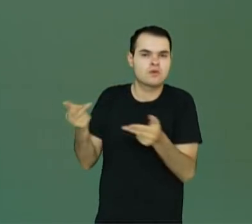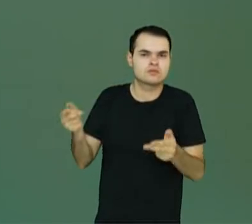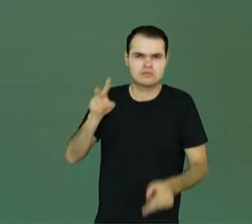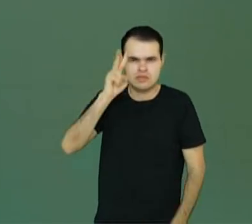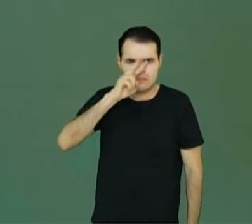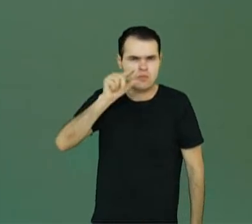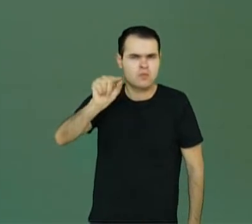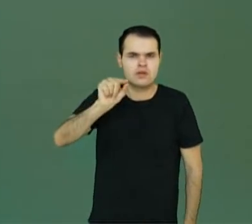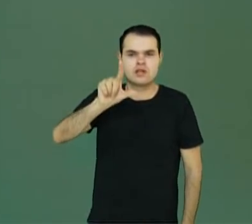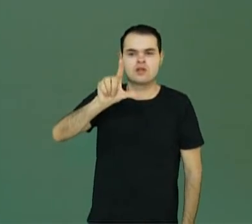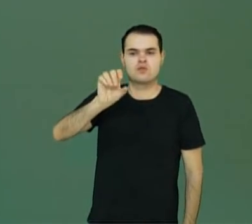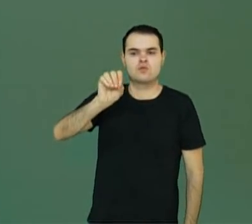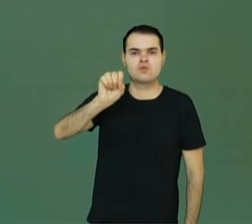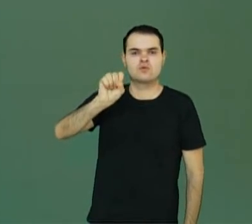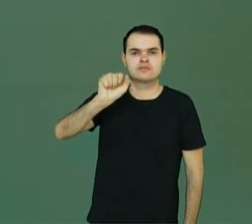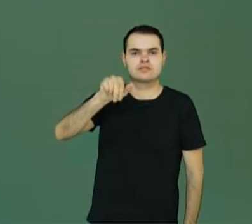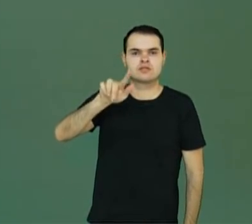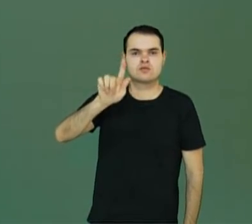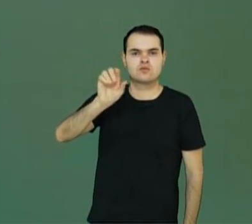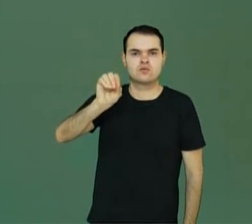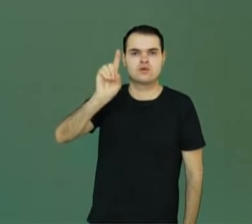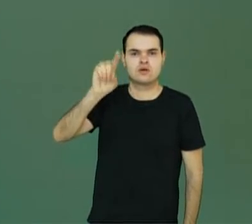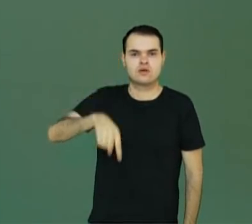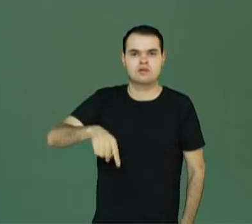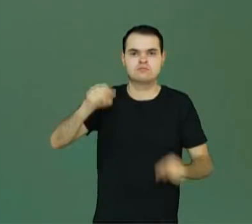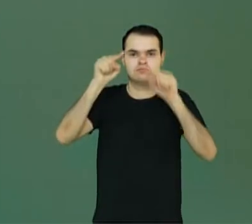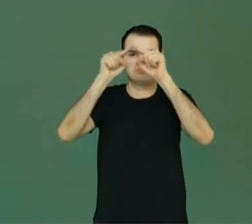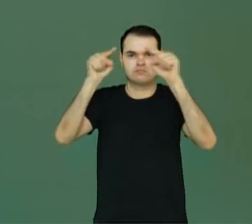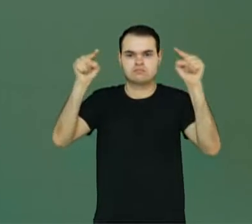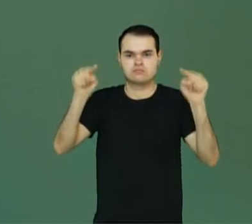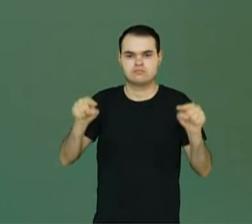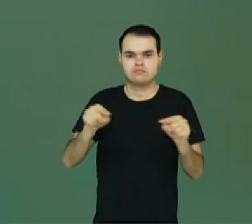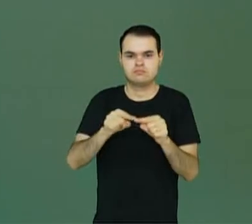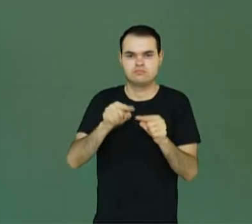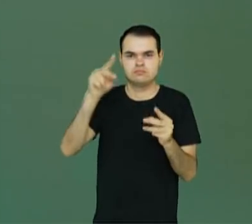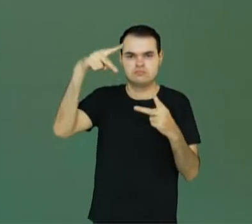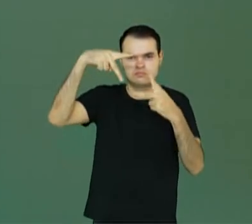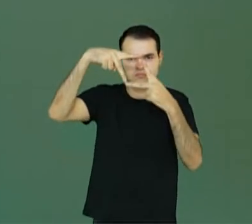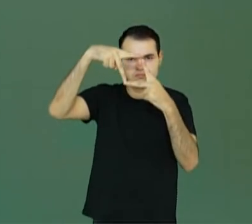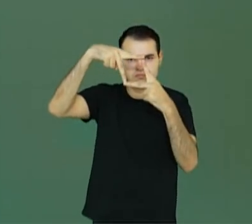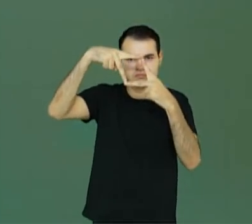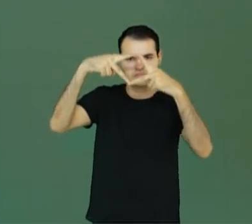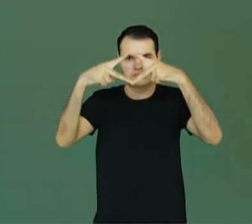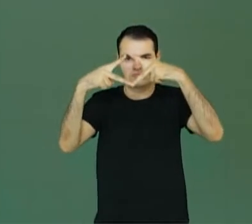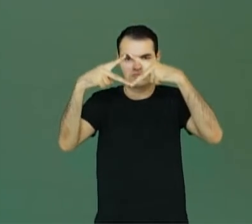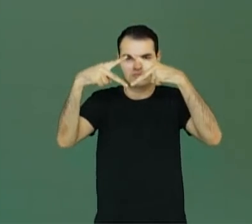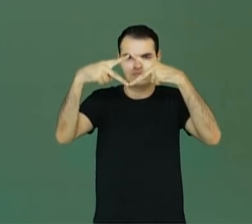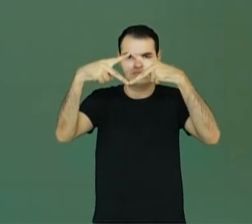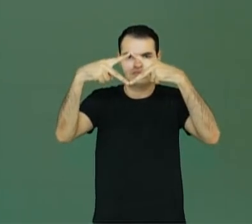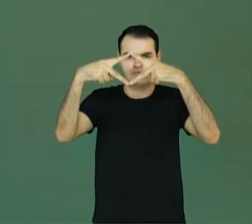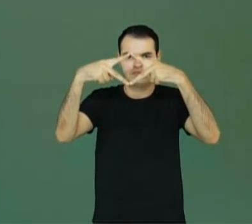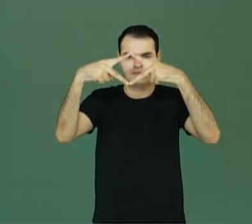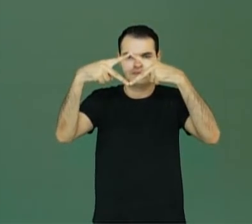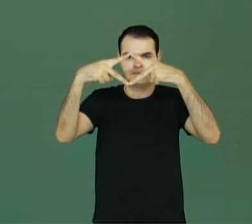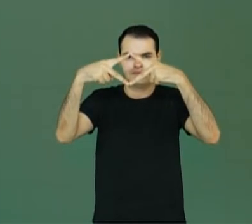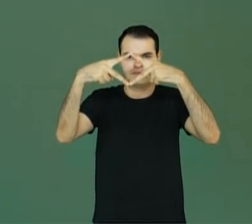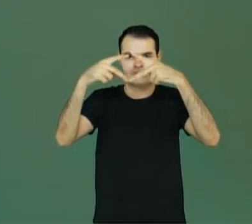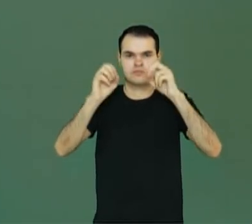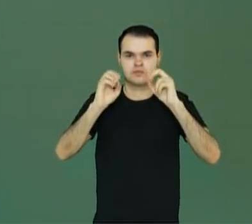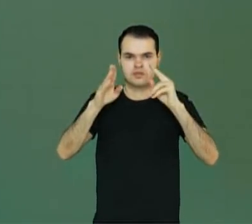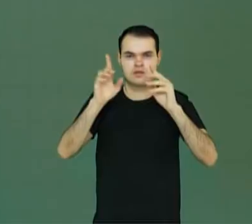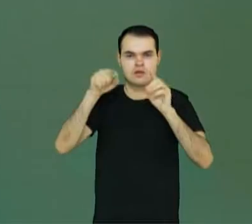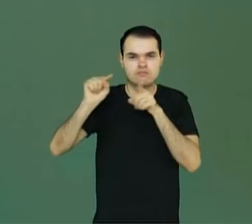losango? Um losango é um quadrilátero que tem 4 lados iguais. E os lados opostos são